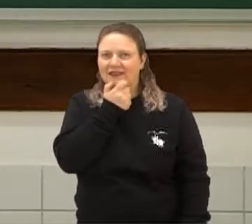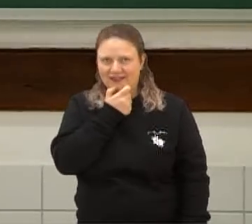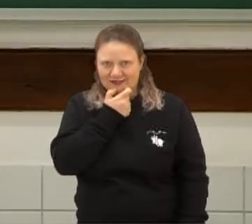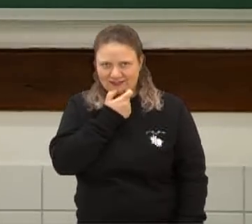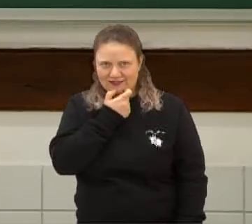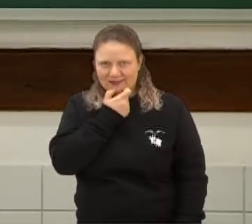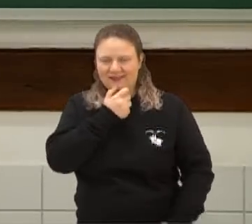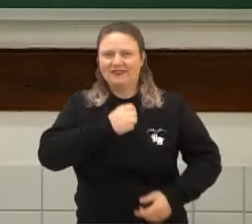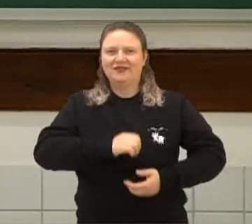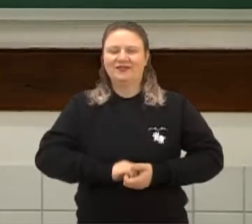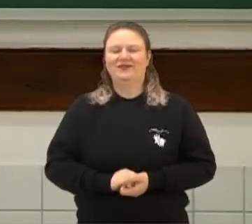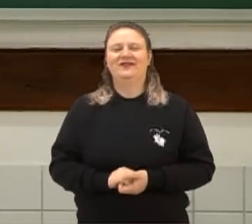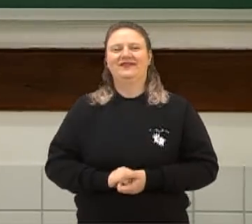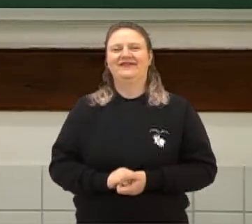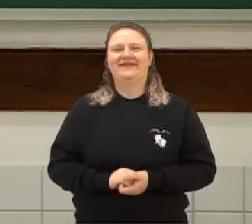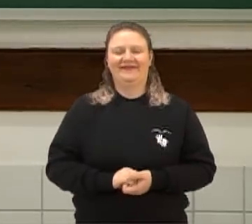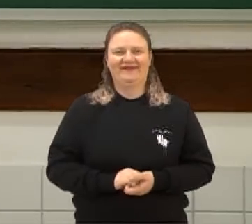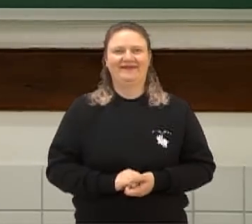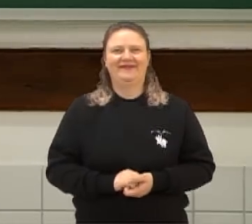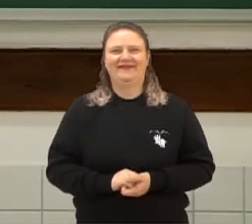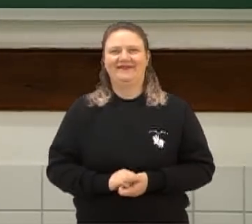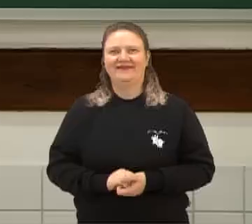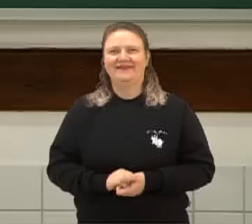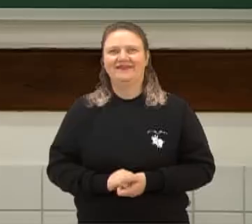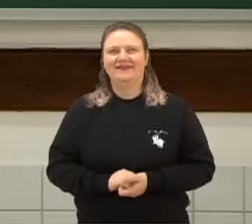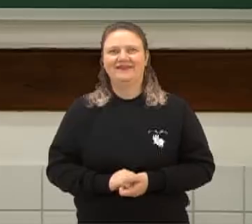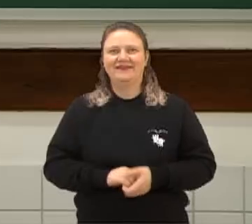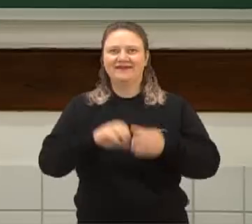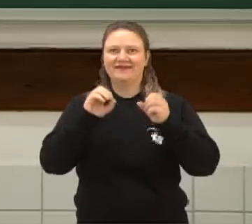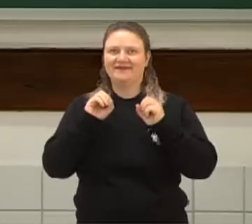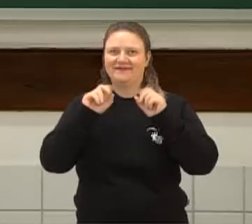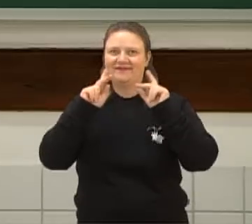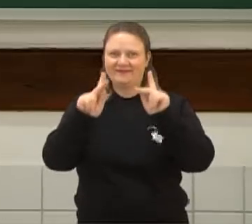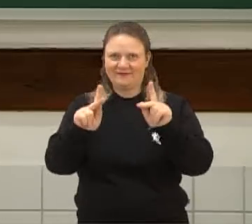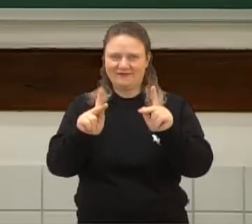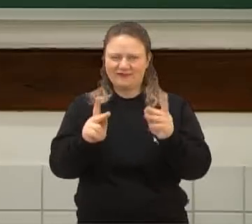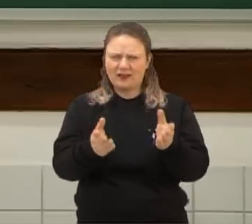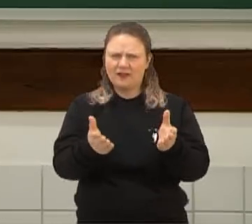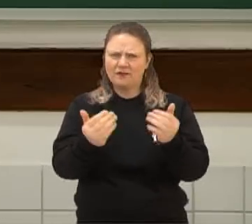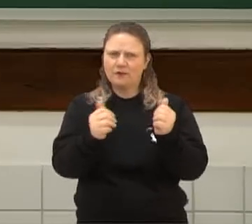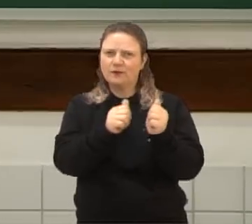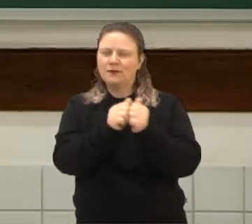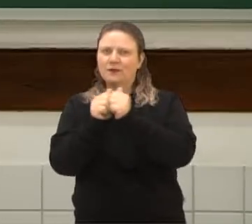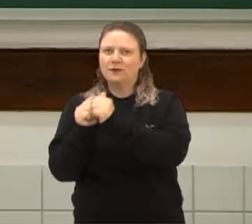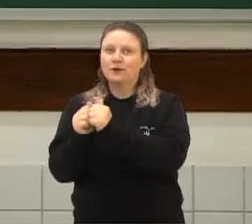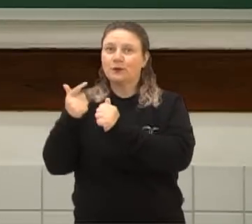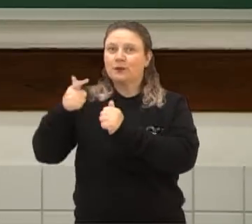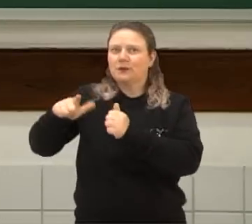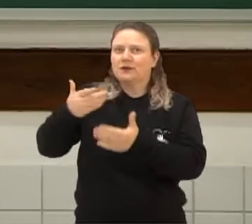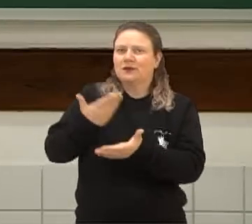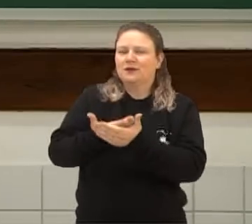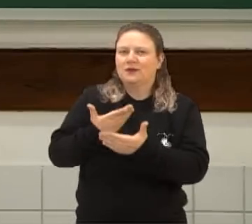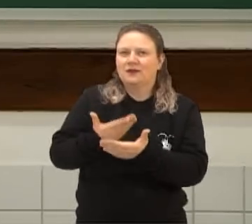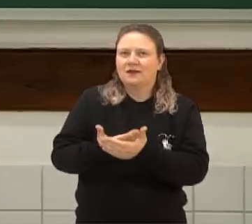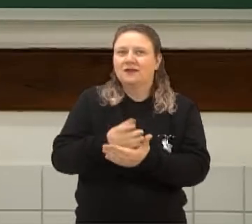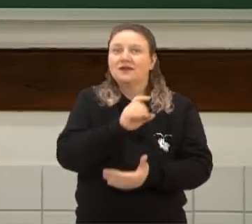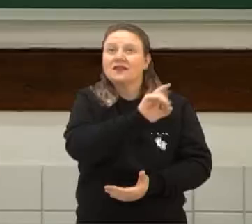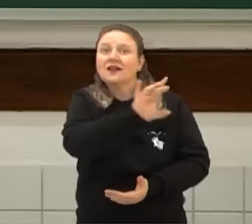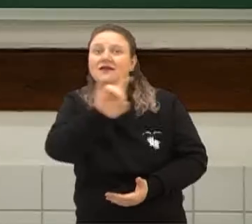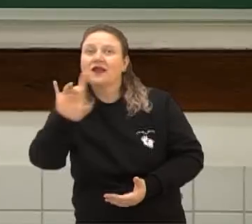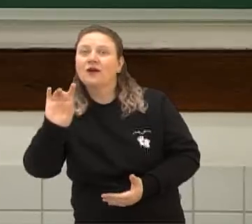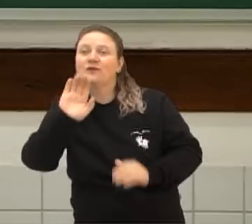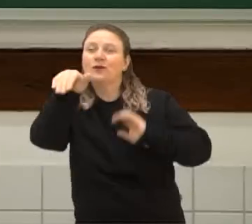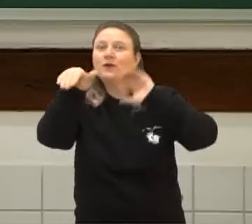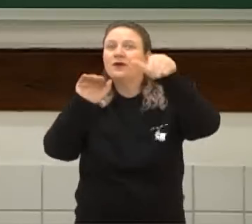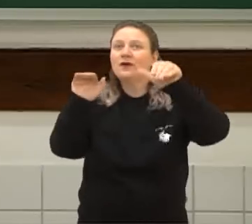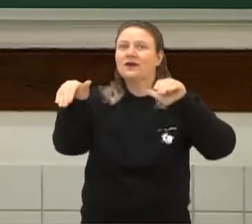class. You in your house and I'm here, ok? Vamos juntos então para mais uma aula, você na sua casa e eu aqui,